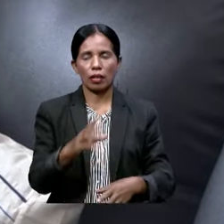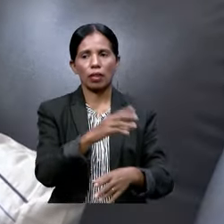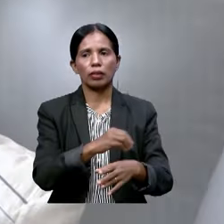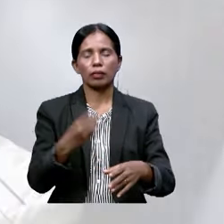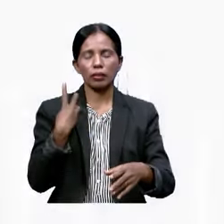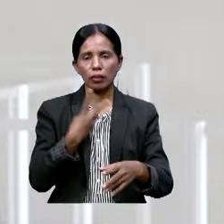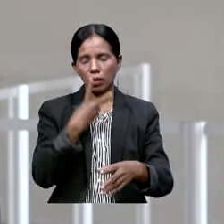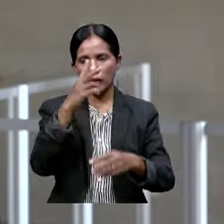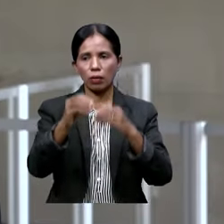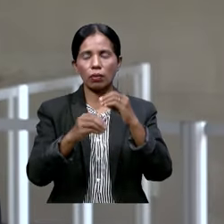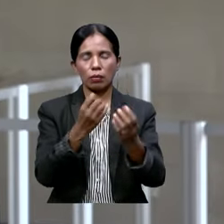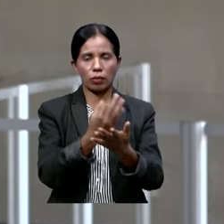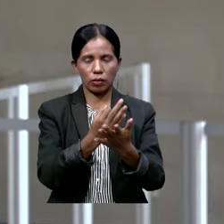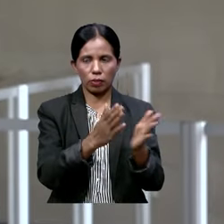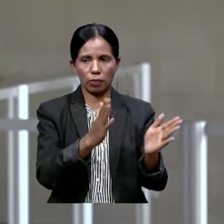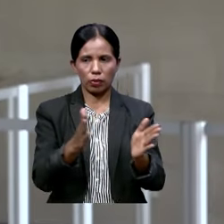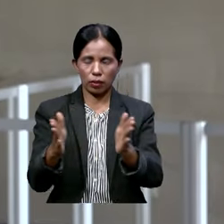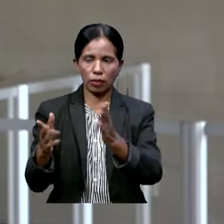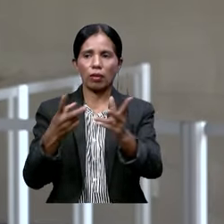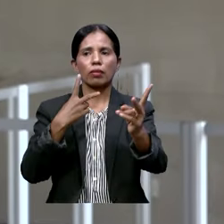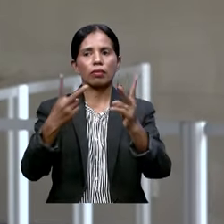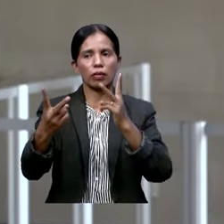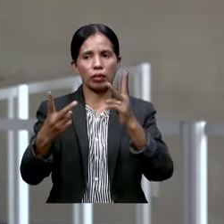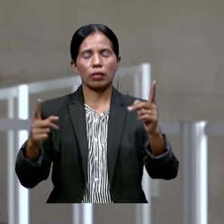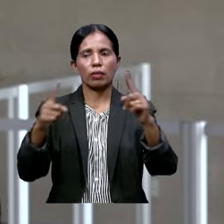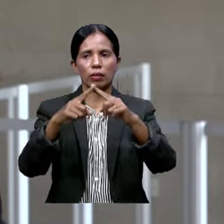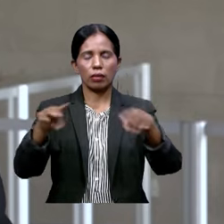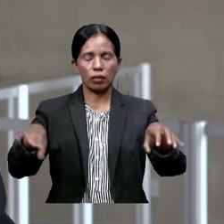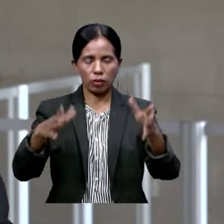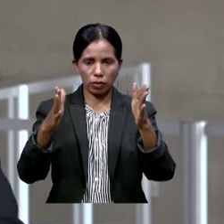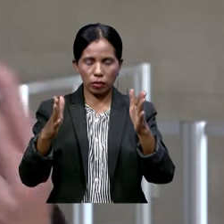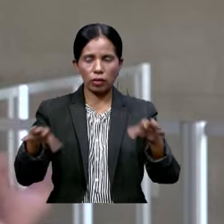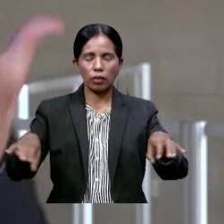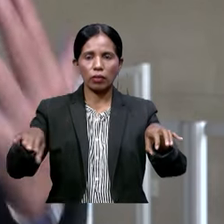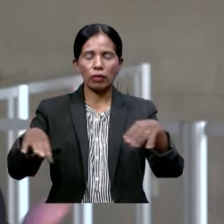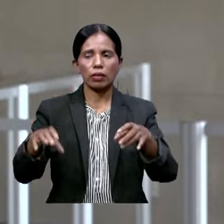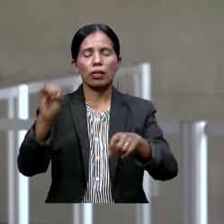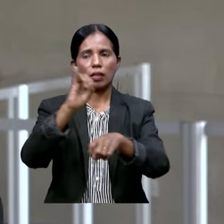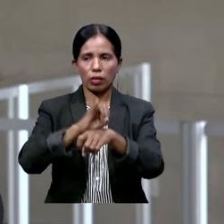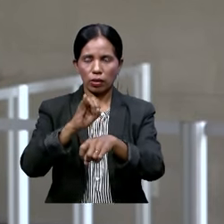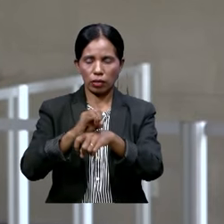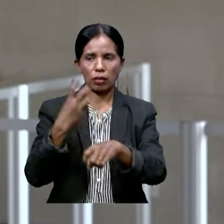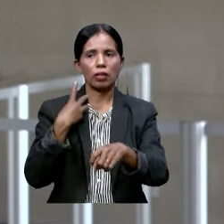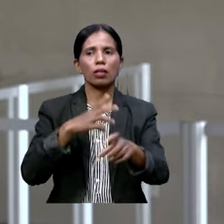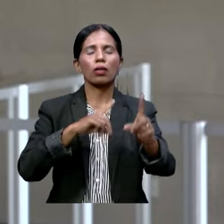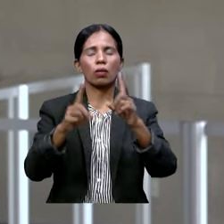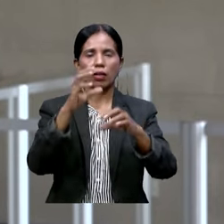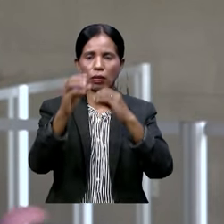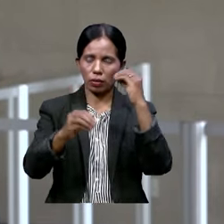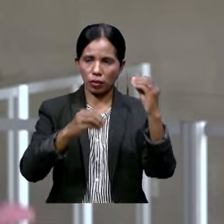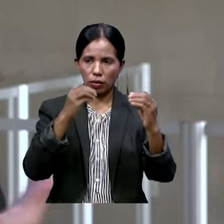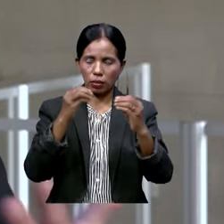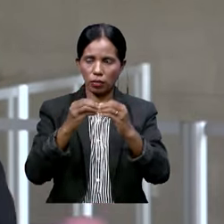né, na preparação da visita e do trabalho da Igreja, ouvi alguns comentários, né, sobre